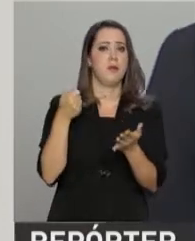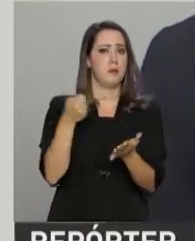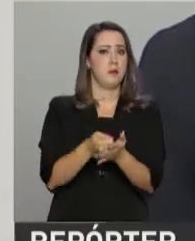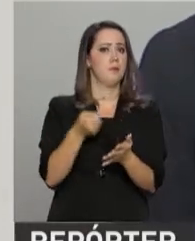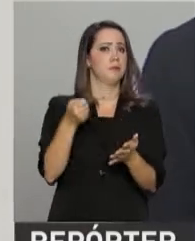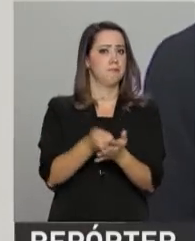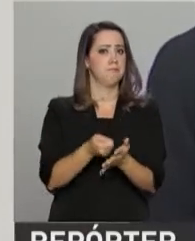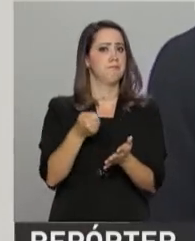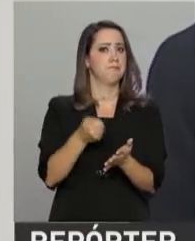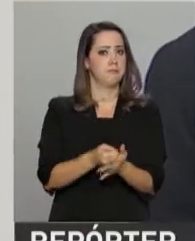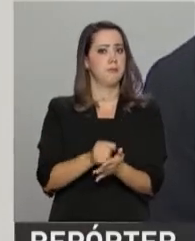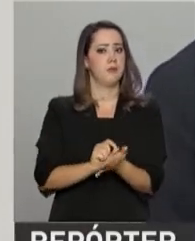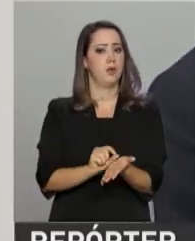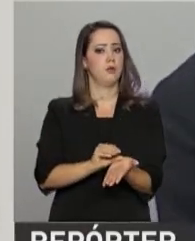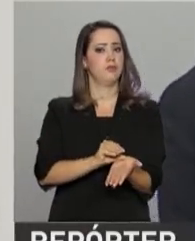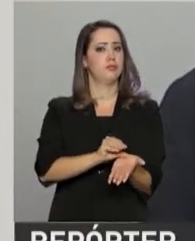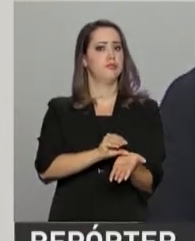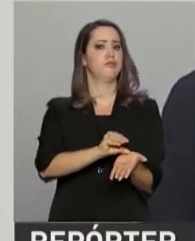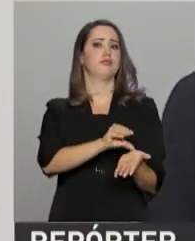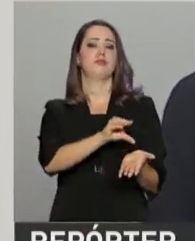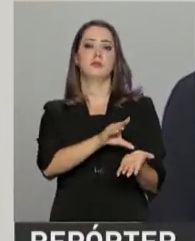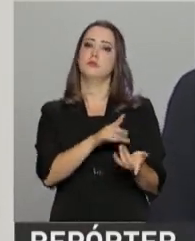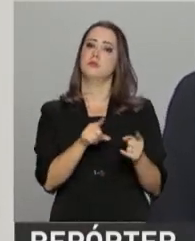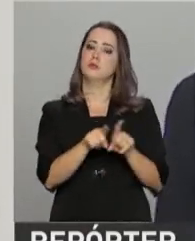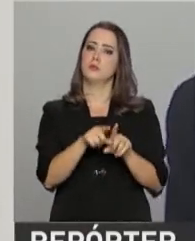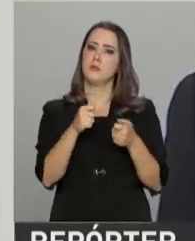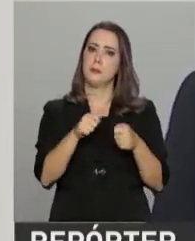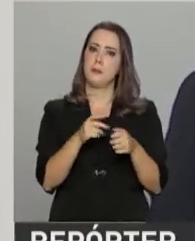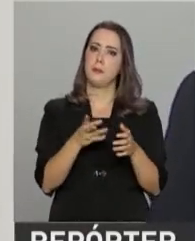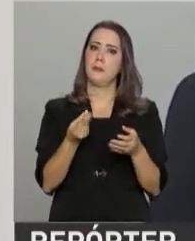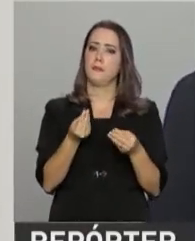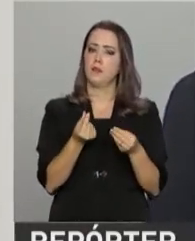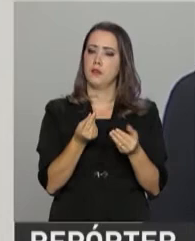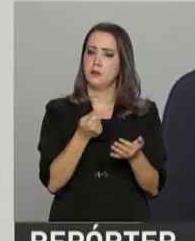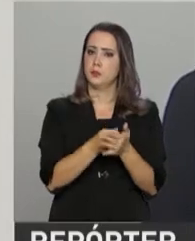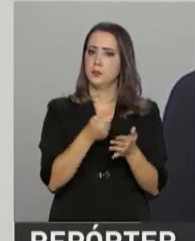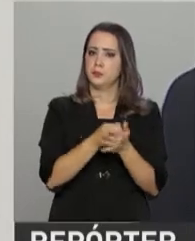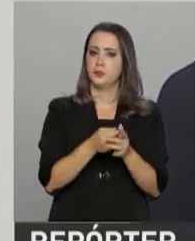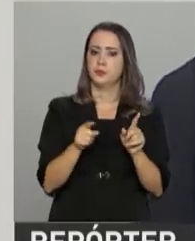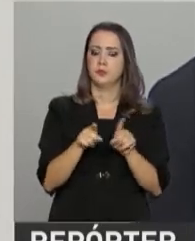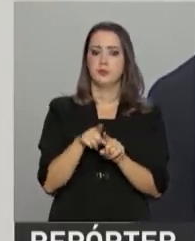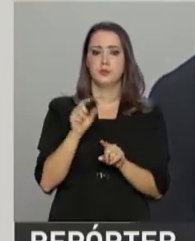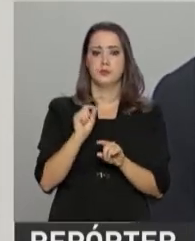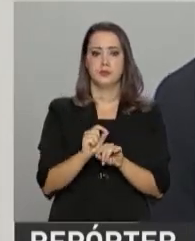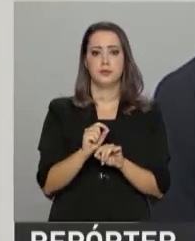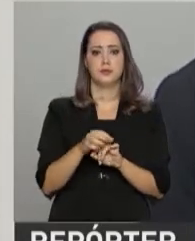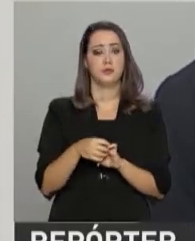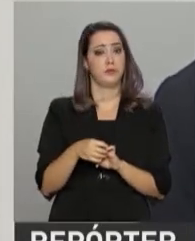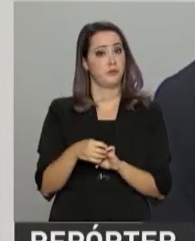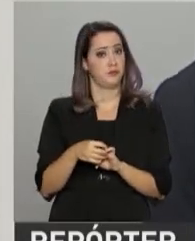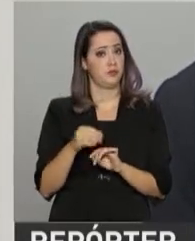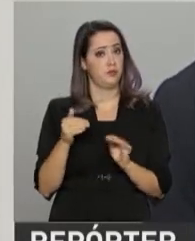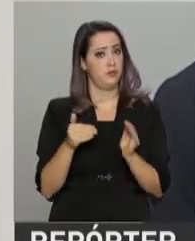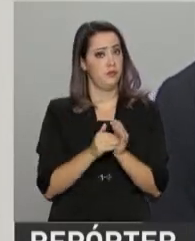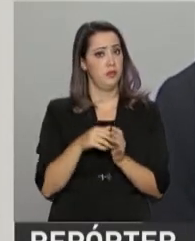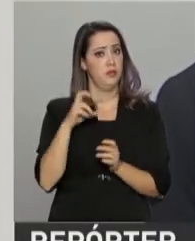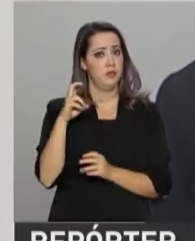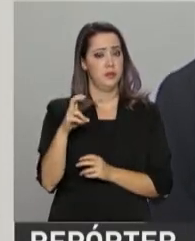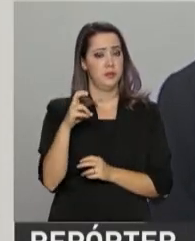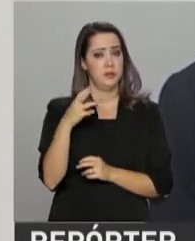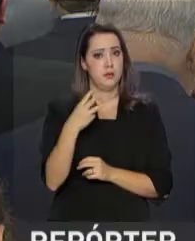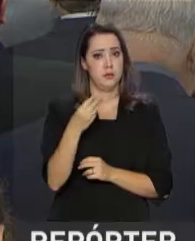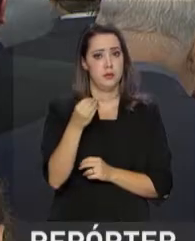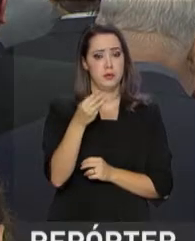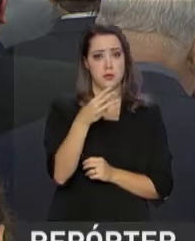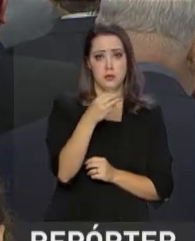seja ele vai ter que é entrar num sistema de poupança de previdência complementar em que as até 5330